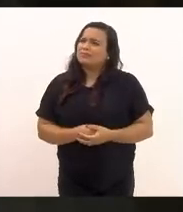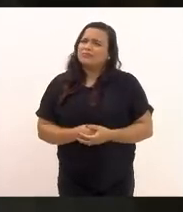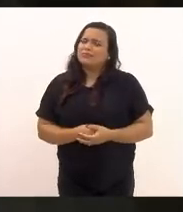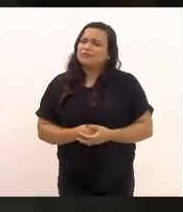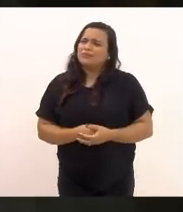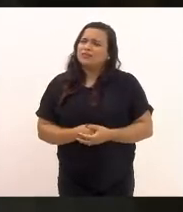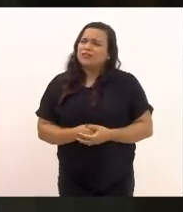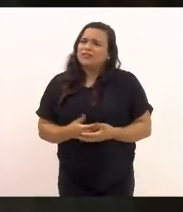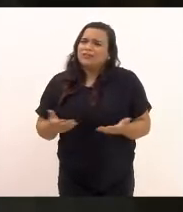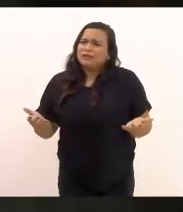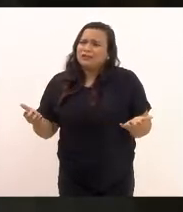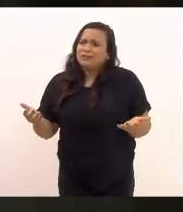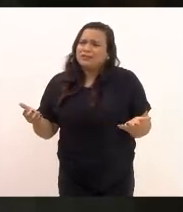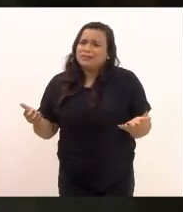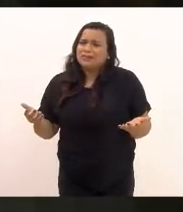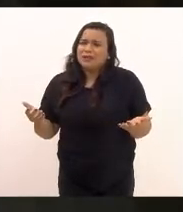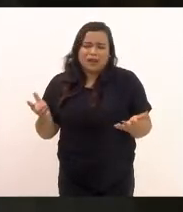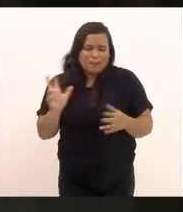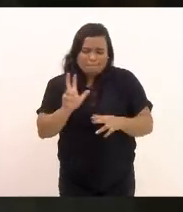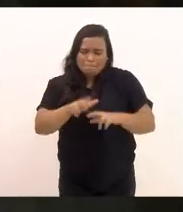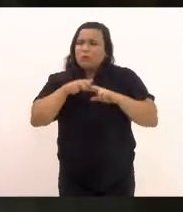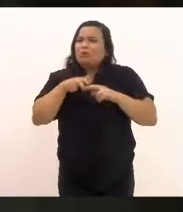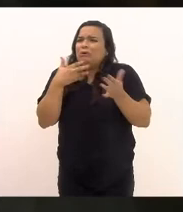a título de qualquer pretexto,